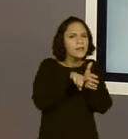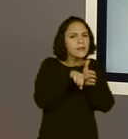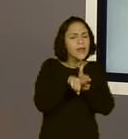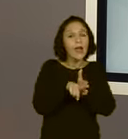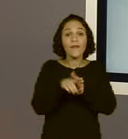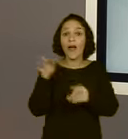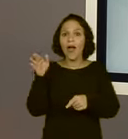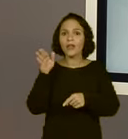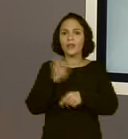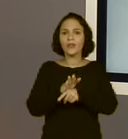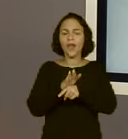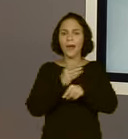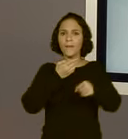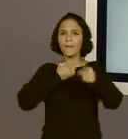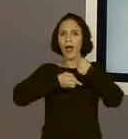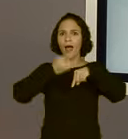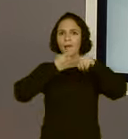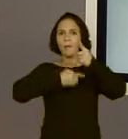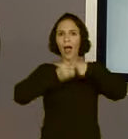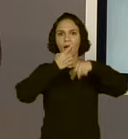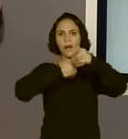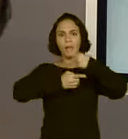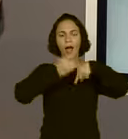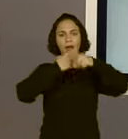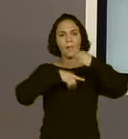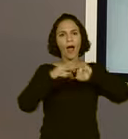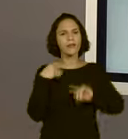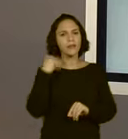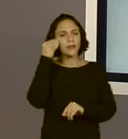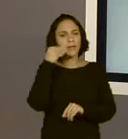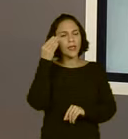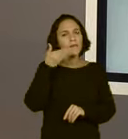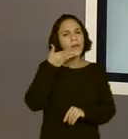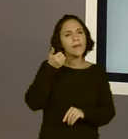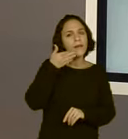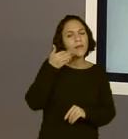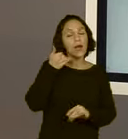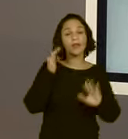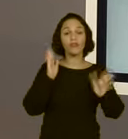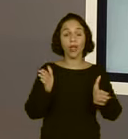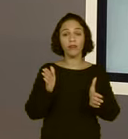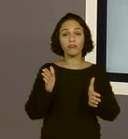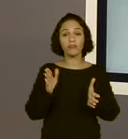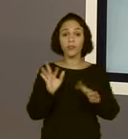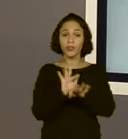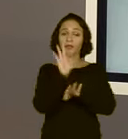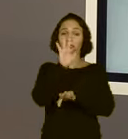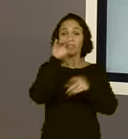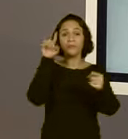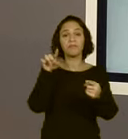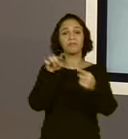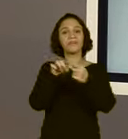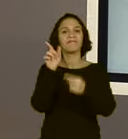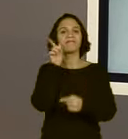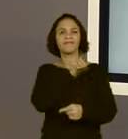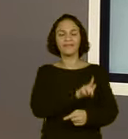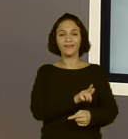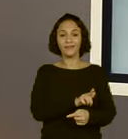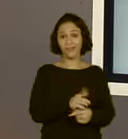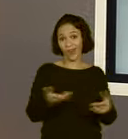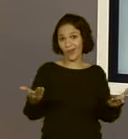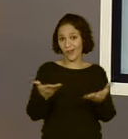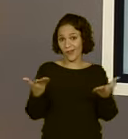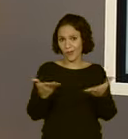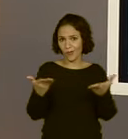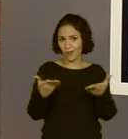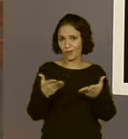pesquisar, para que você vá ganhando experiência e conhecimento para um dia chegar lá, certo? E hoje em dia a gente